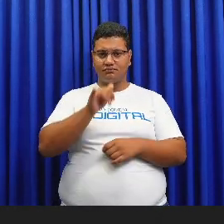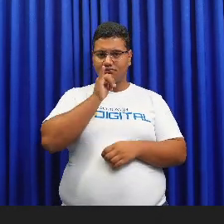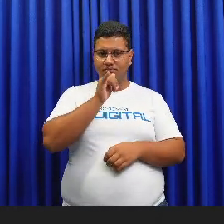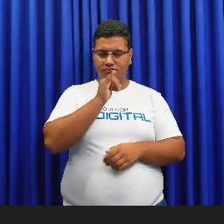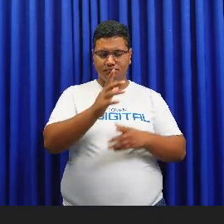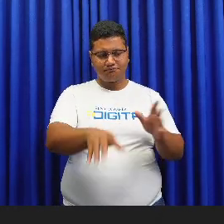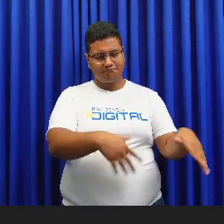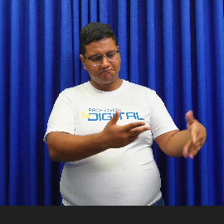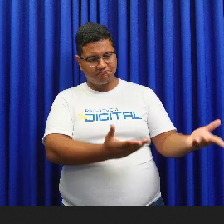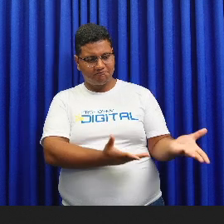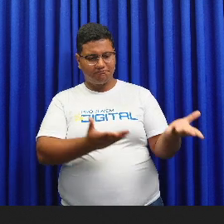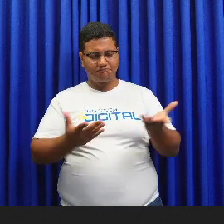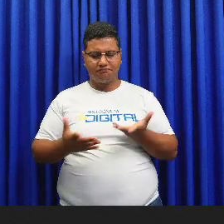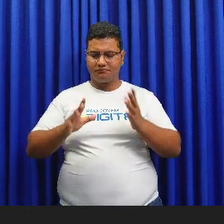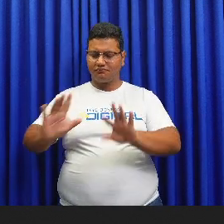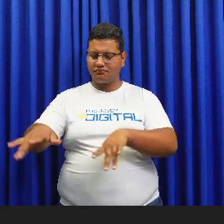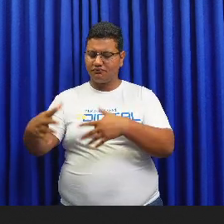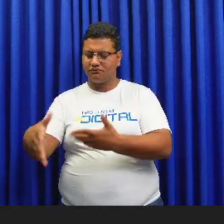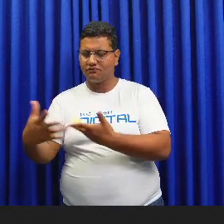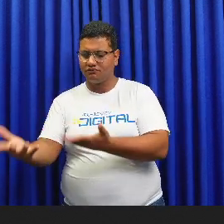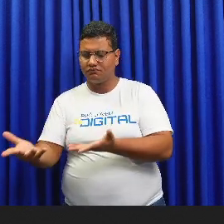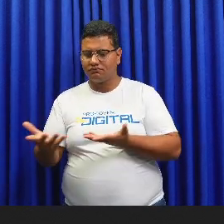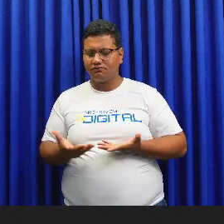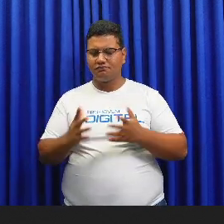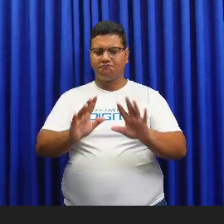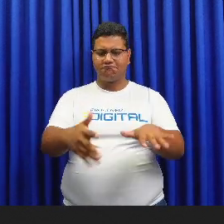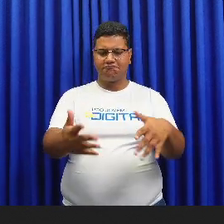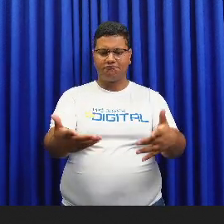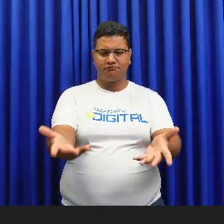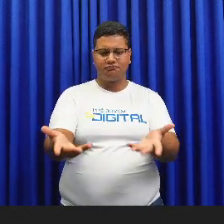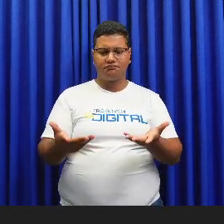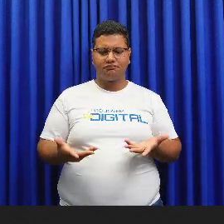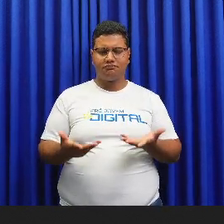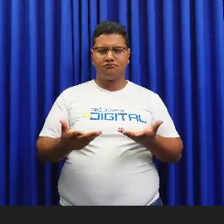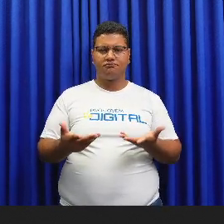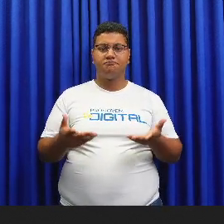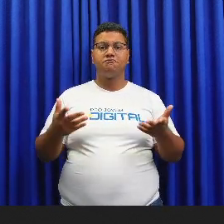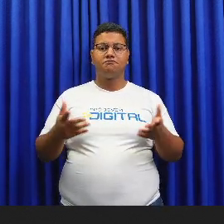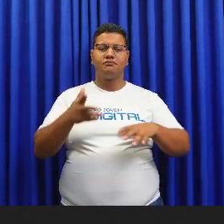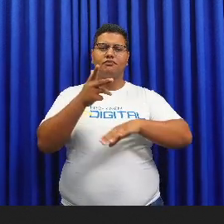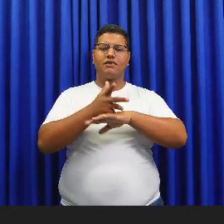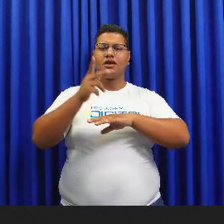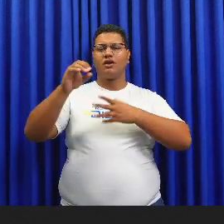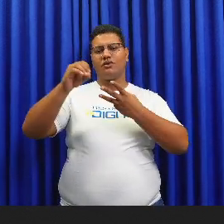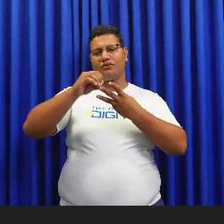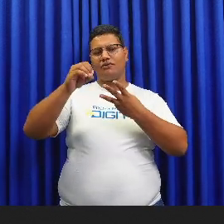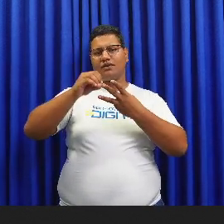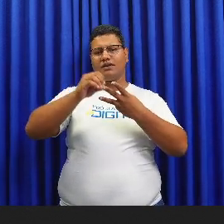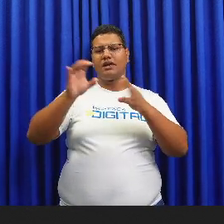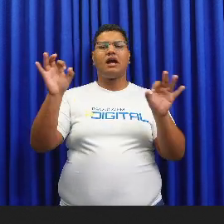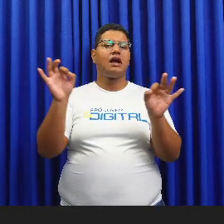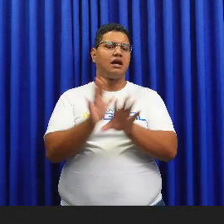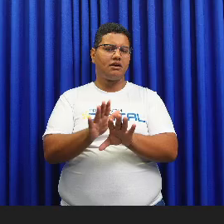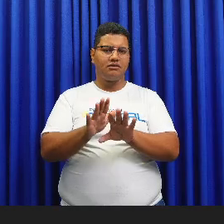dos convidados chegando na recepção, beleza? Stories estão concluídos. Stories do casamento.